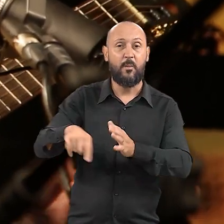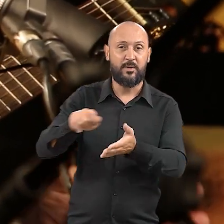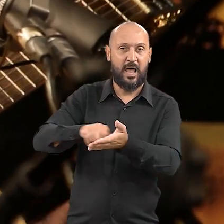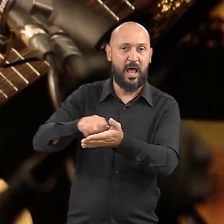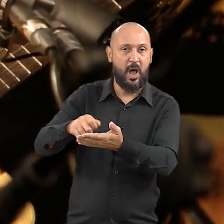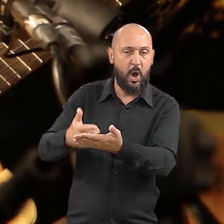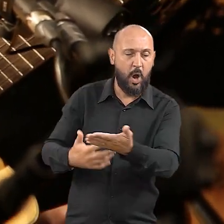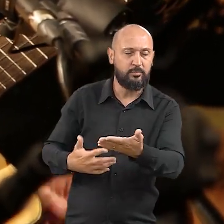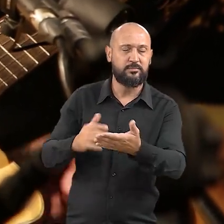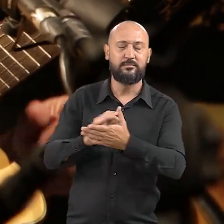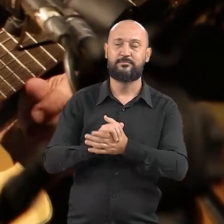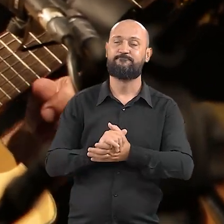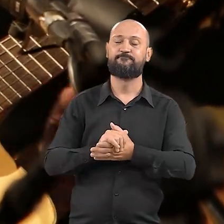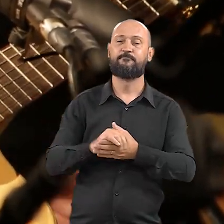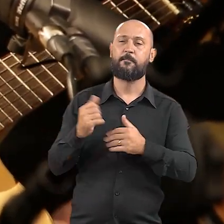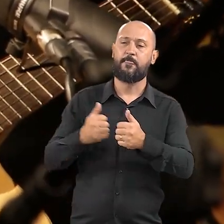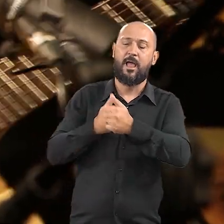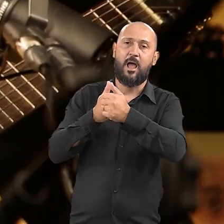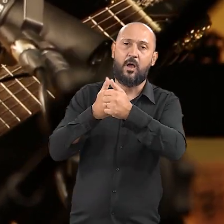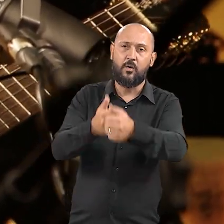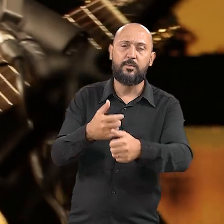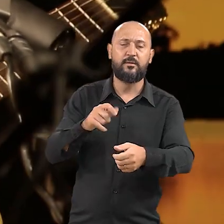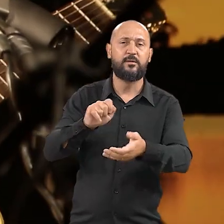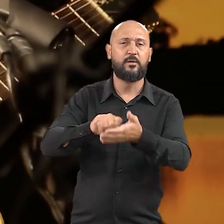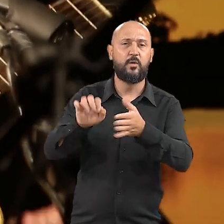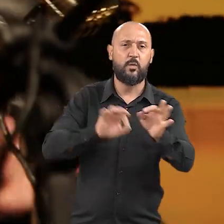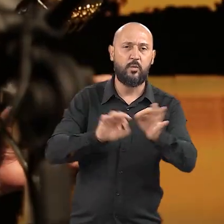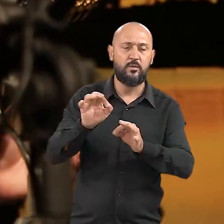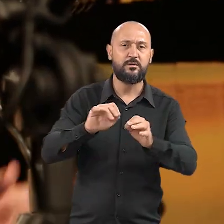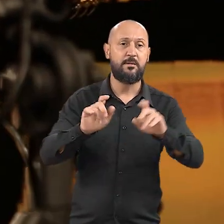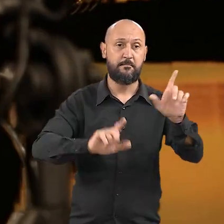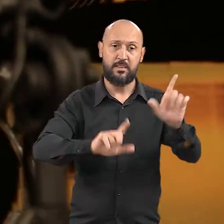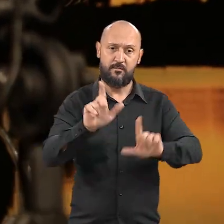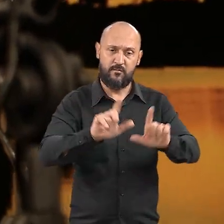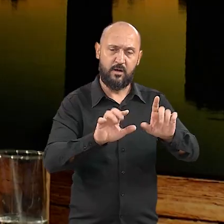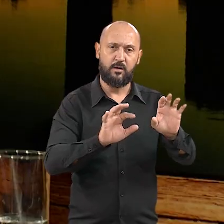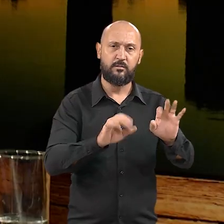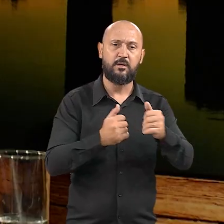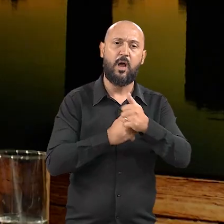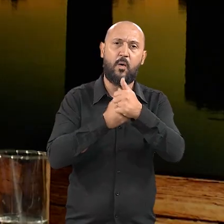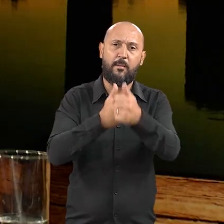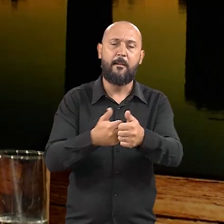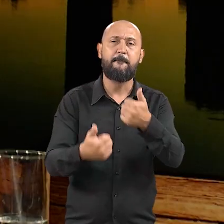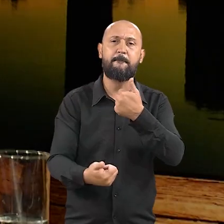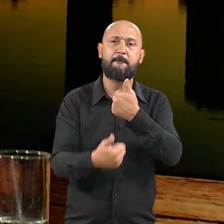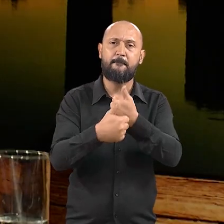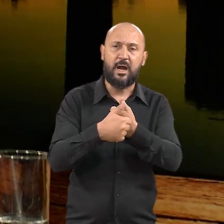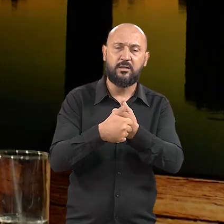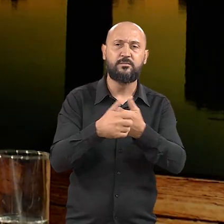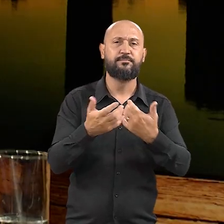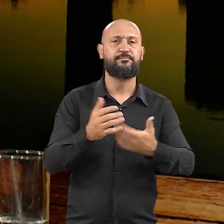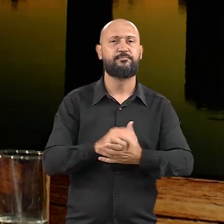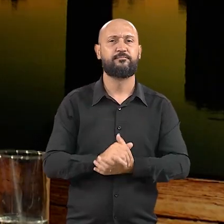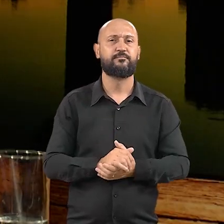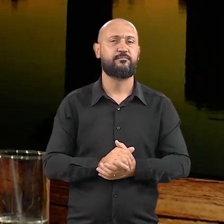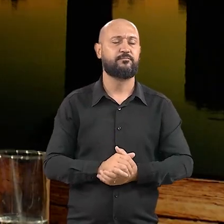obra dele. E aí, putz, eu acompanhei aquilo e produzi a parte para a TV e acompanhei muito de perto,